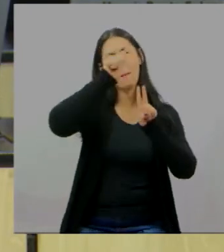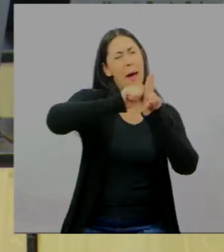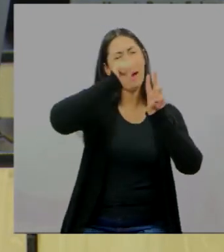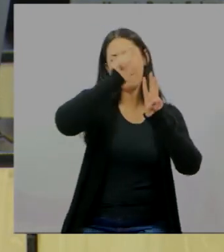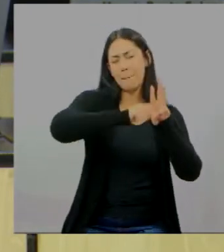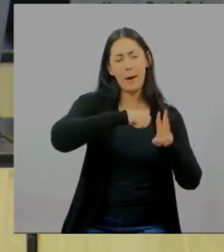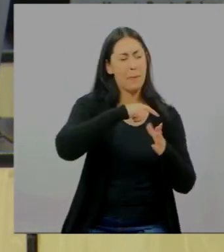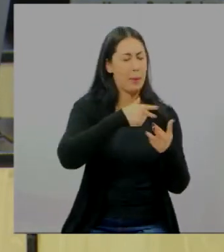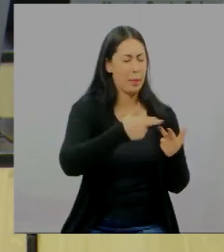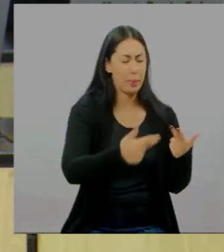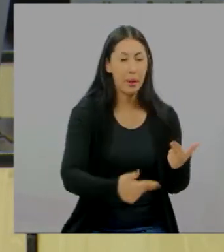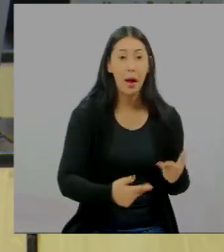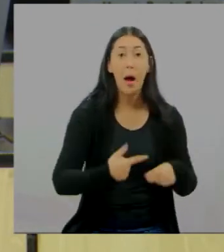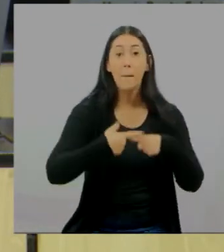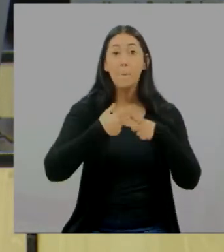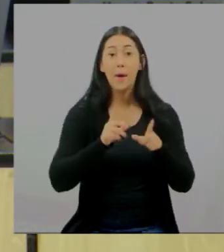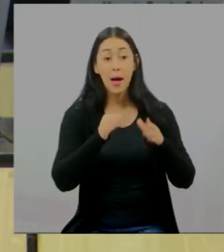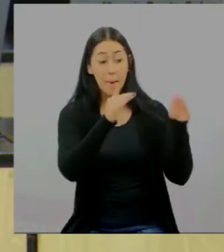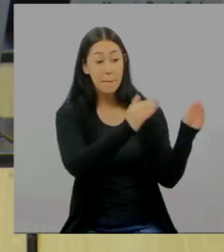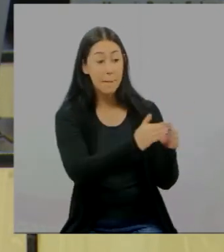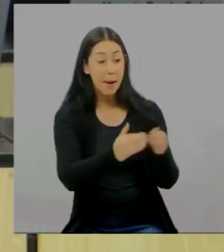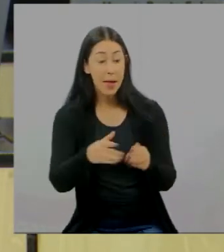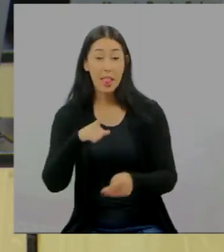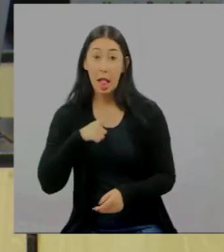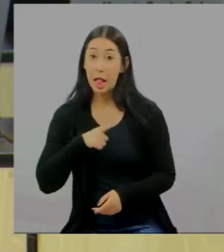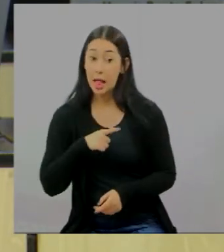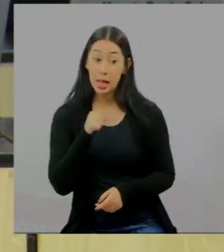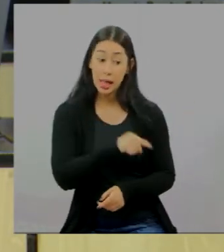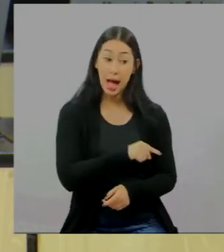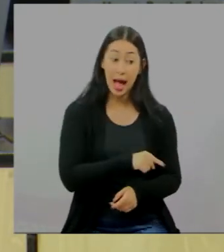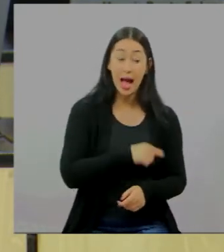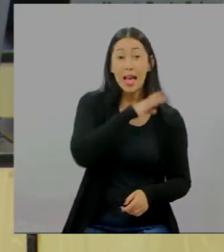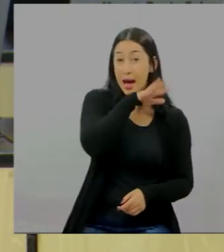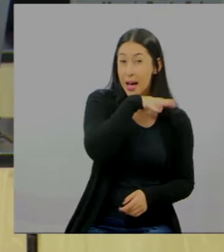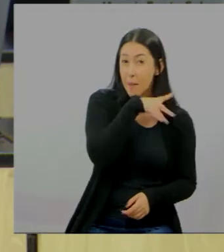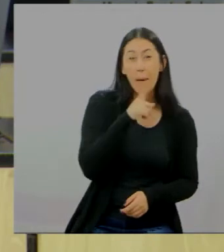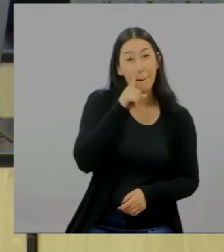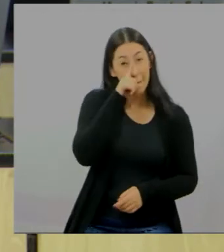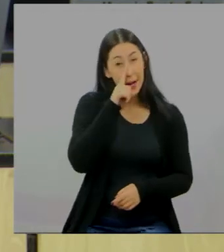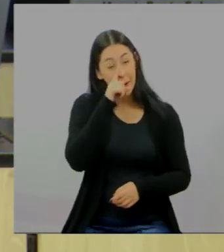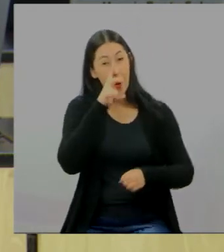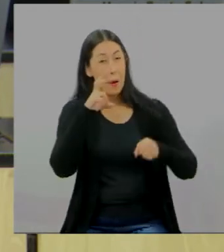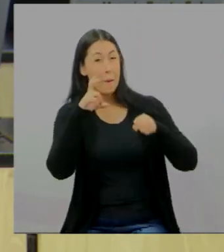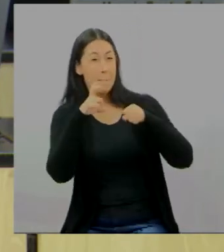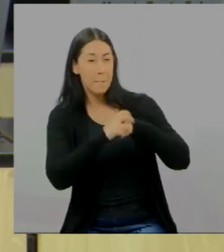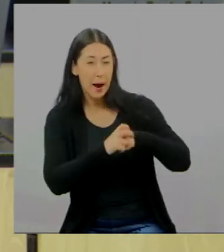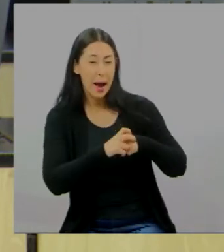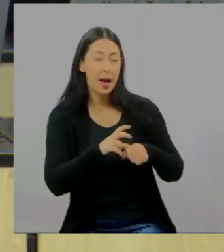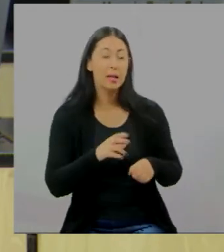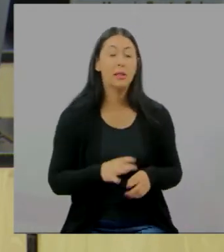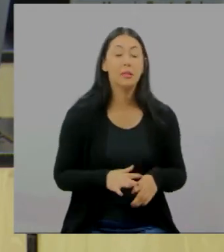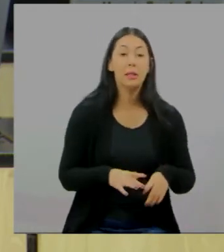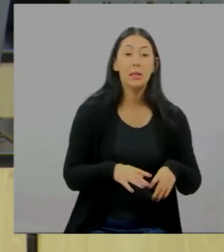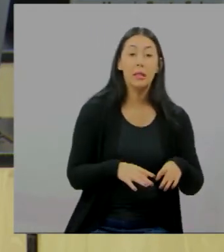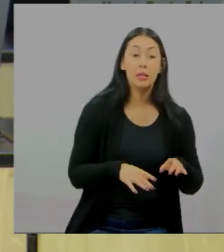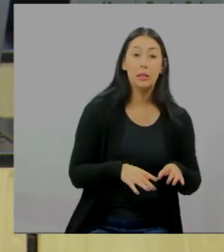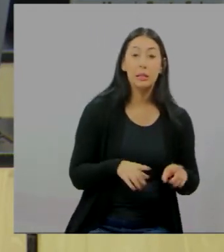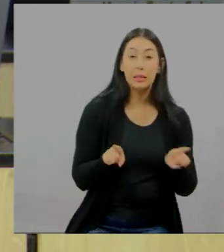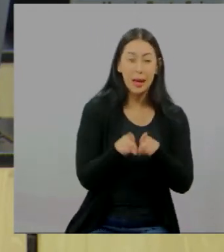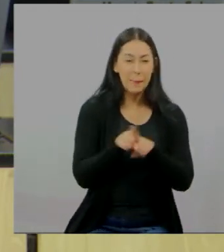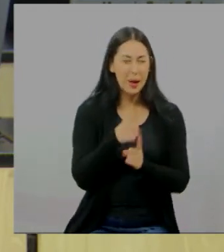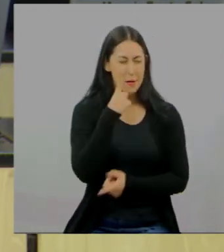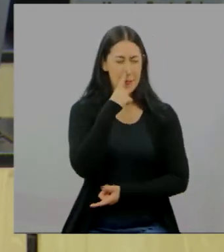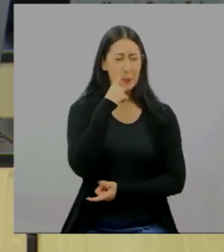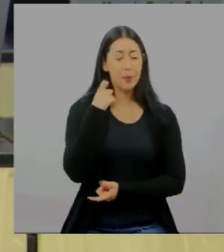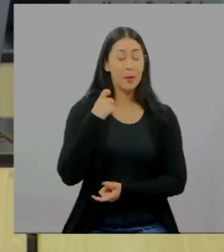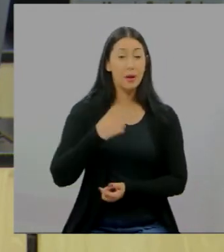sob risco da proliferação de animais peçonhentos que vêm invadindo as suas residências e as vizinhas, além do forte mau cheiro exalado